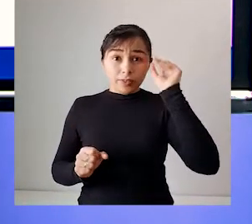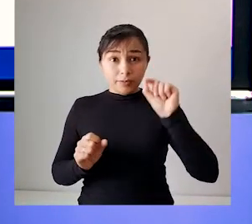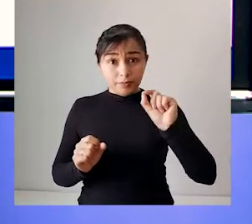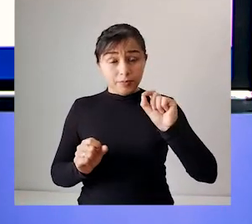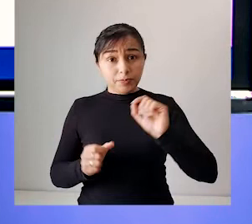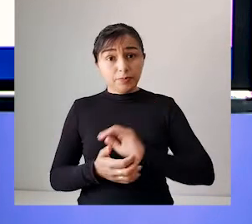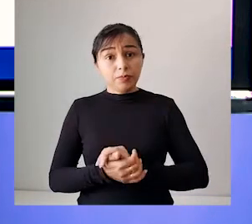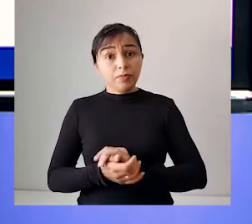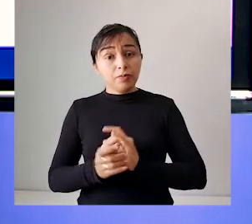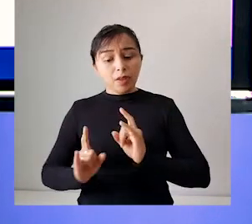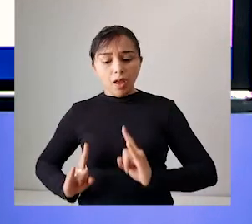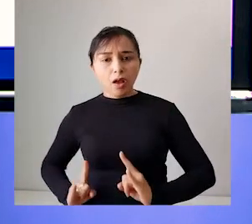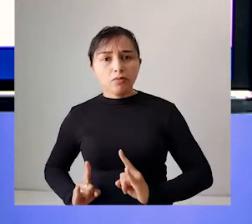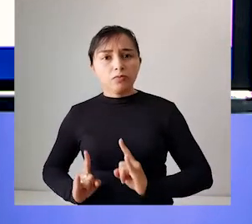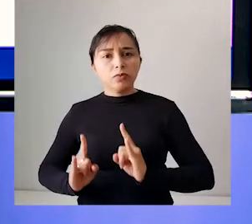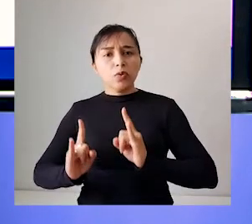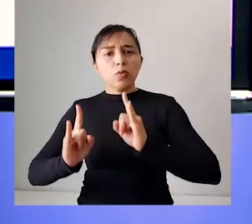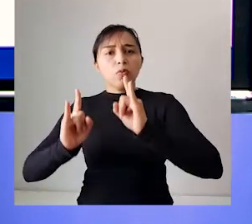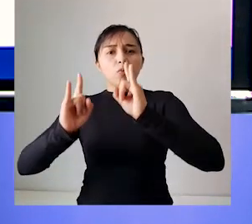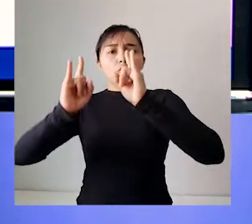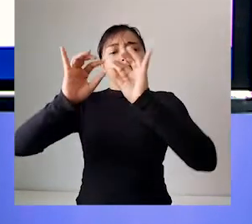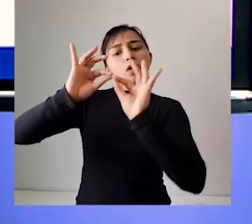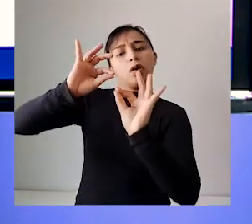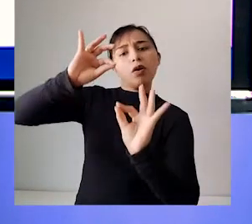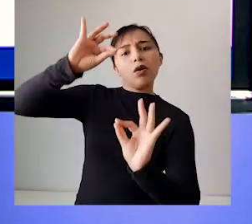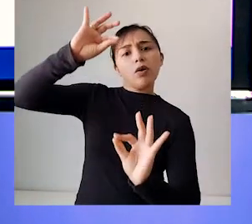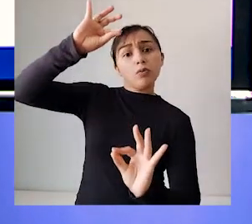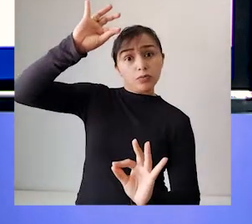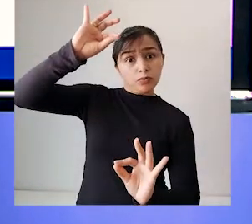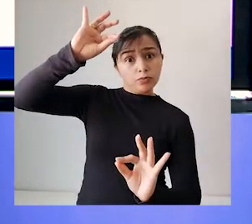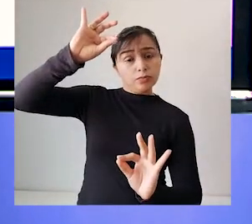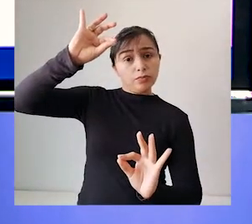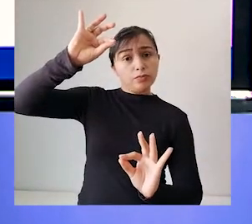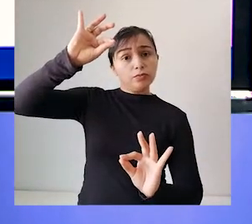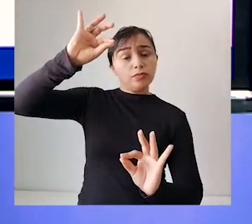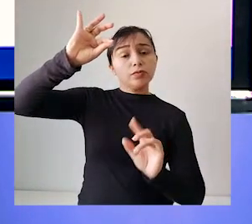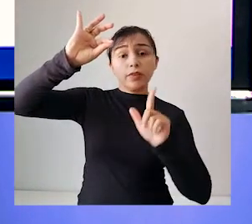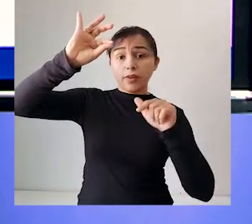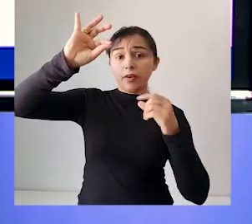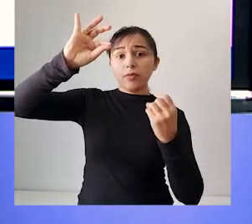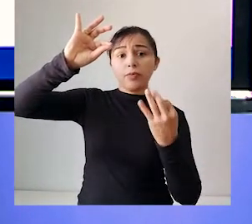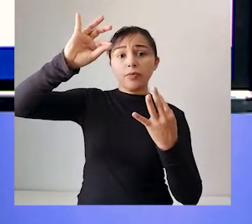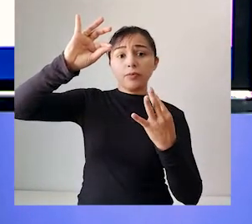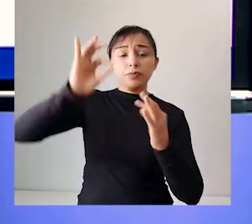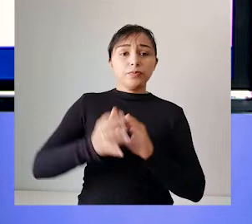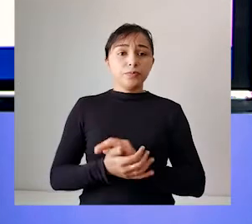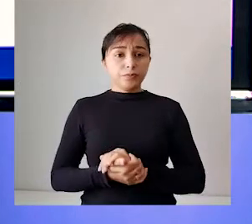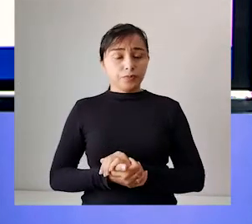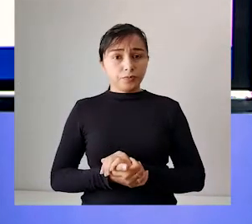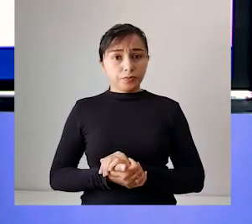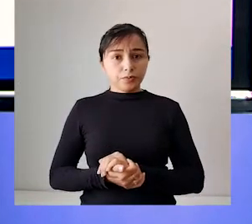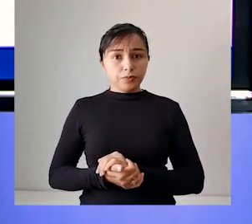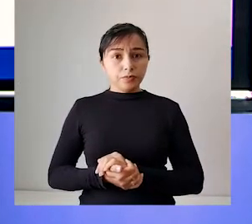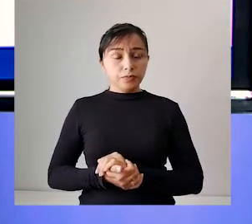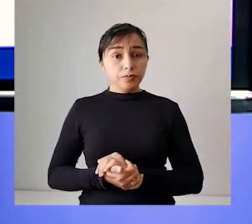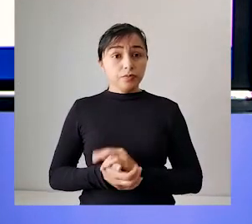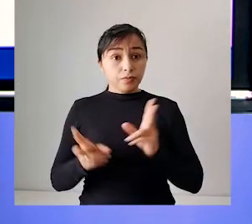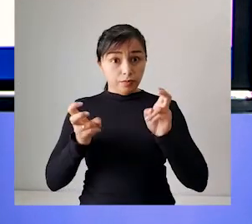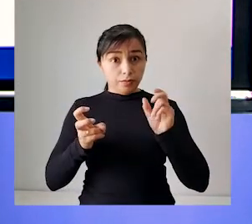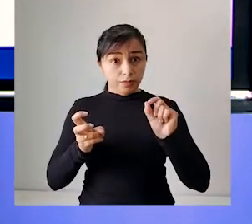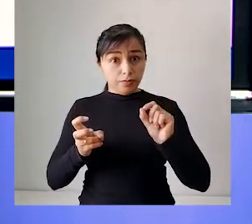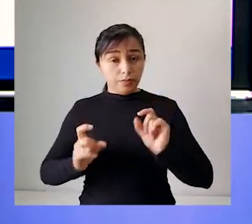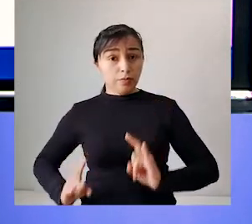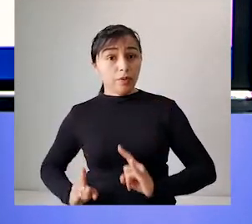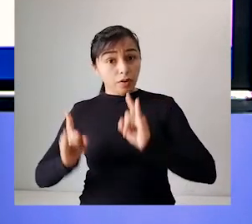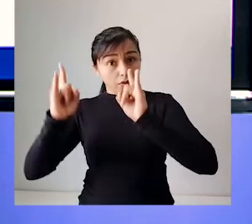corretamente que a altura do prédio em metros, indicado por H na figura, é. Então, o que é que está acontecendo?